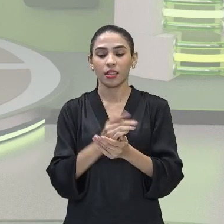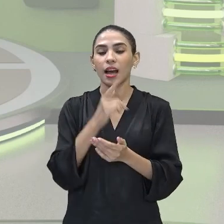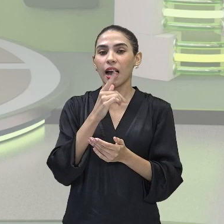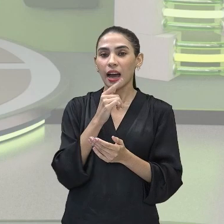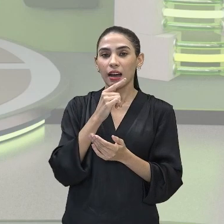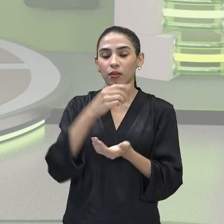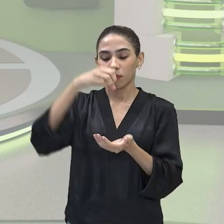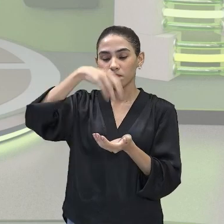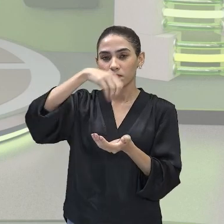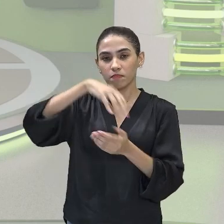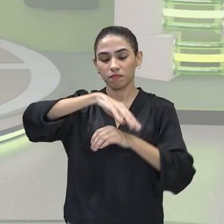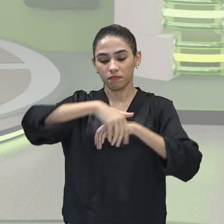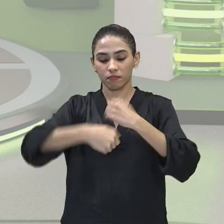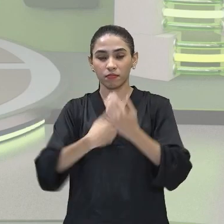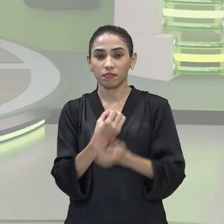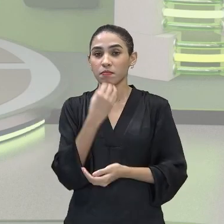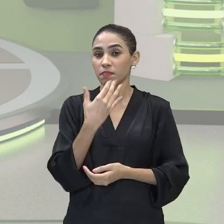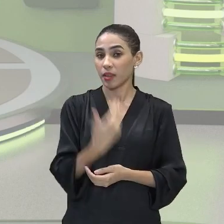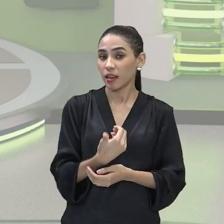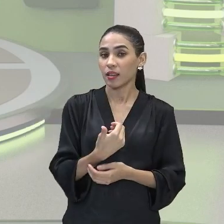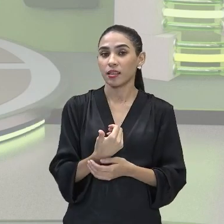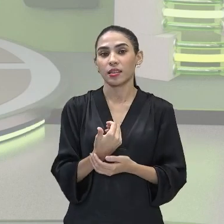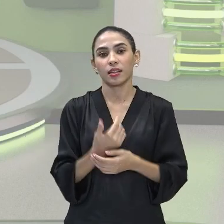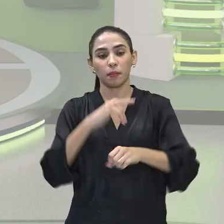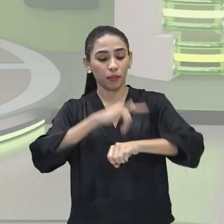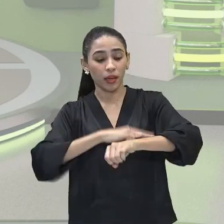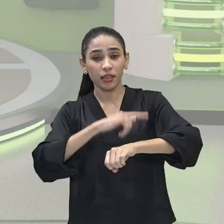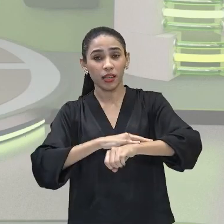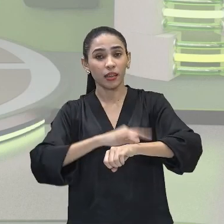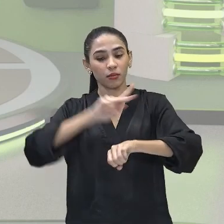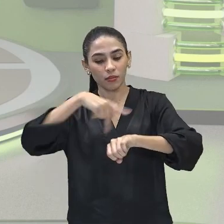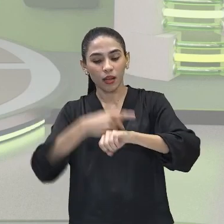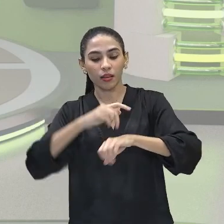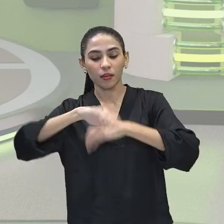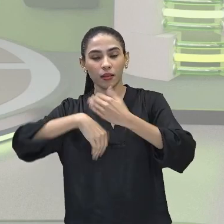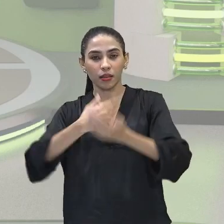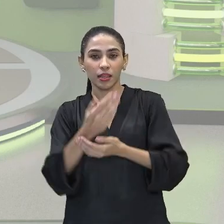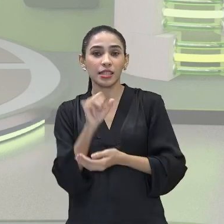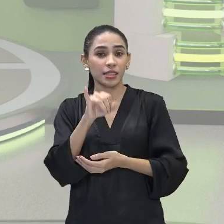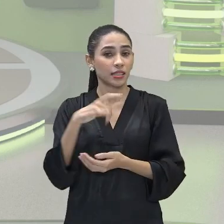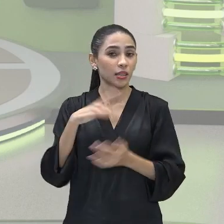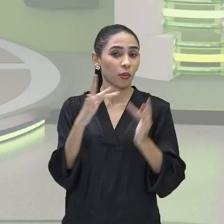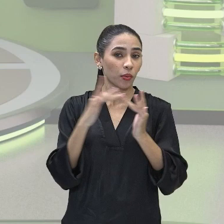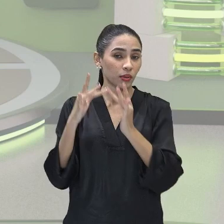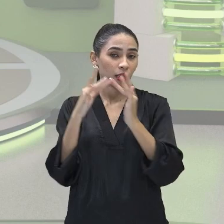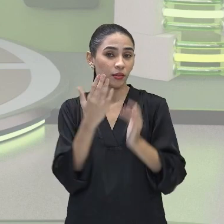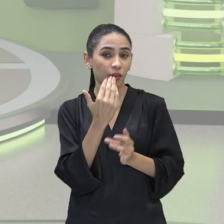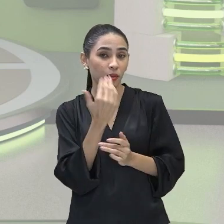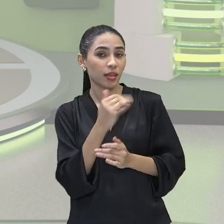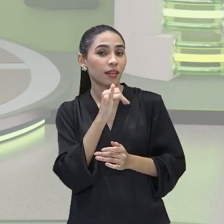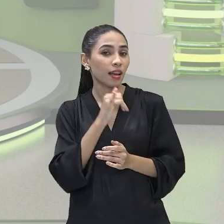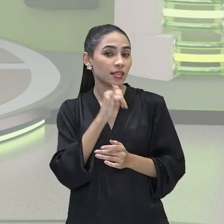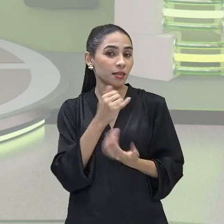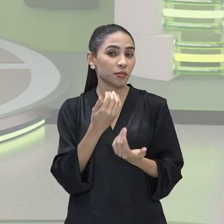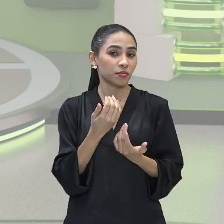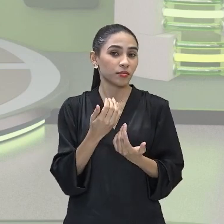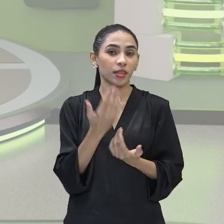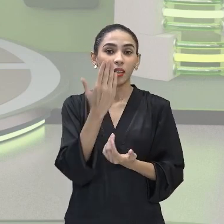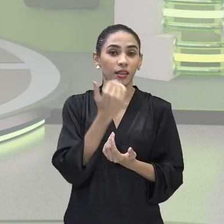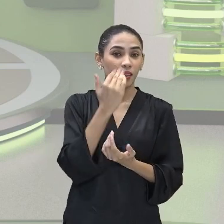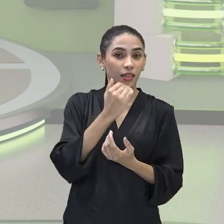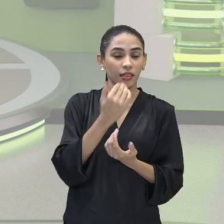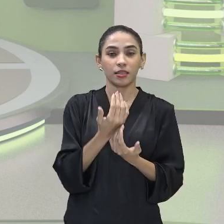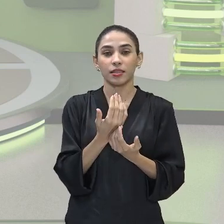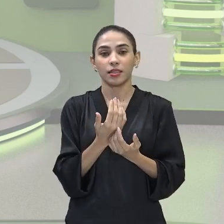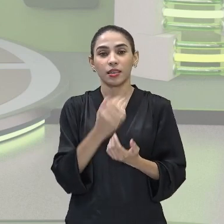sempre muito bem as mãos após usar o banheiro. Quando tiver aí o contato com o alimento, né? Como, por exemplo, aqueles que vão ser ingeridos